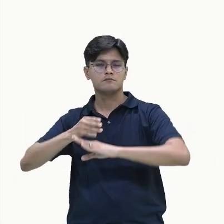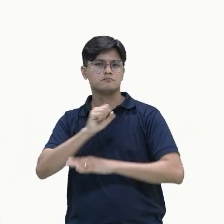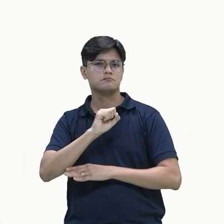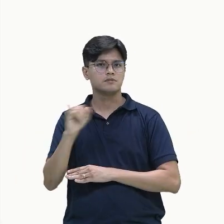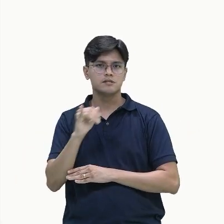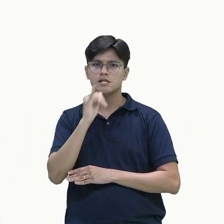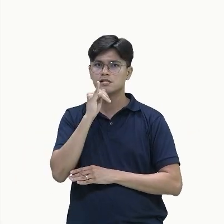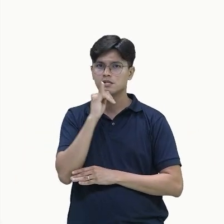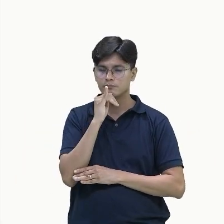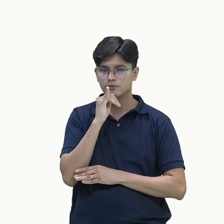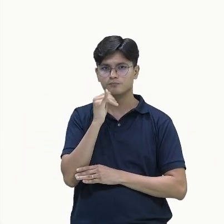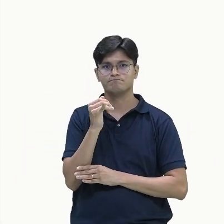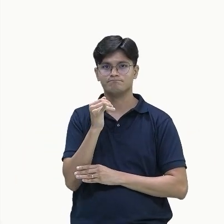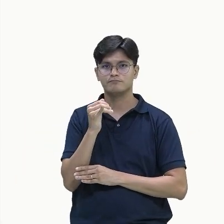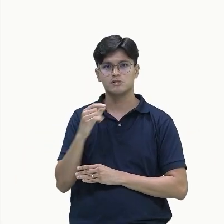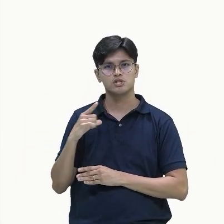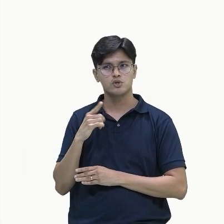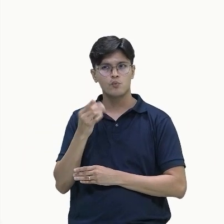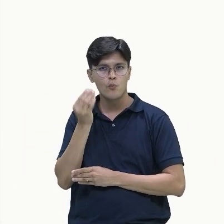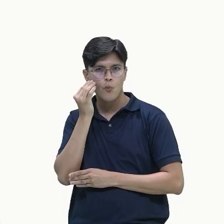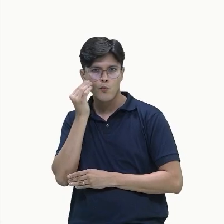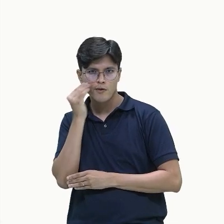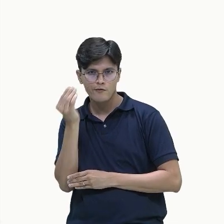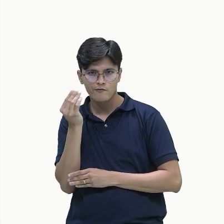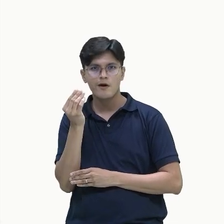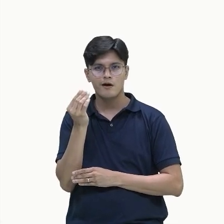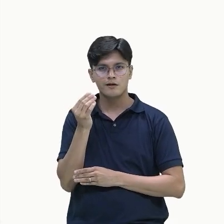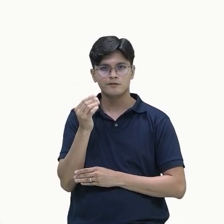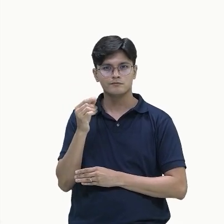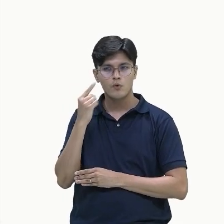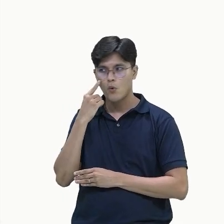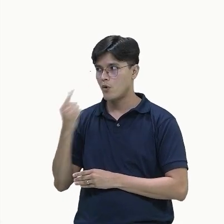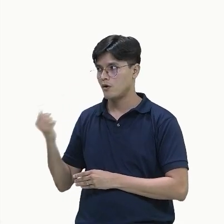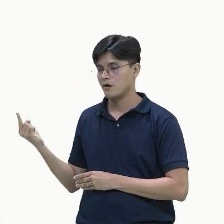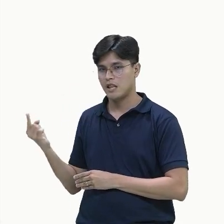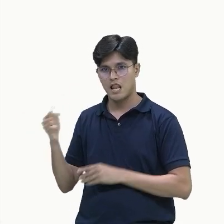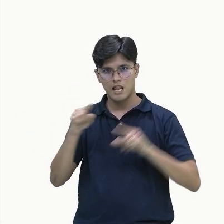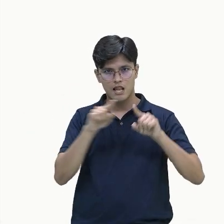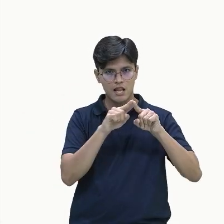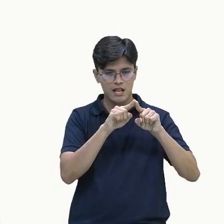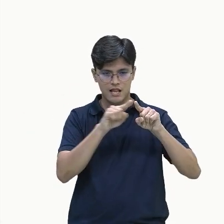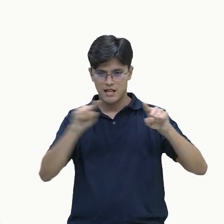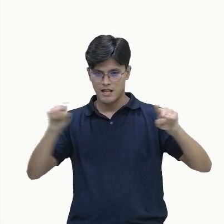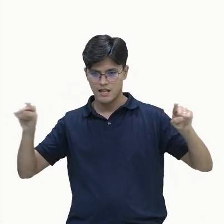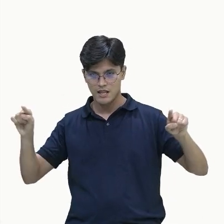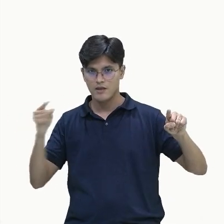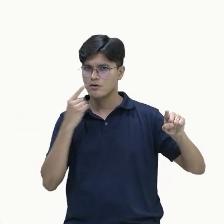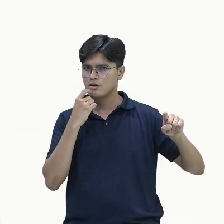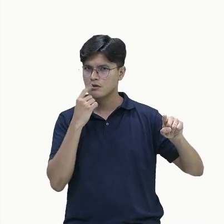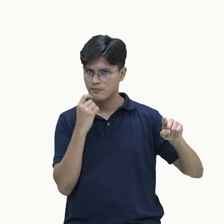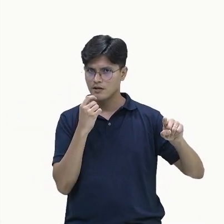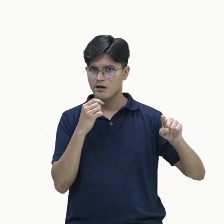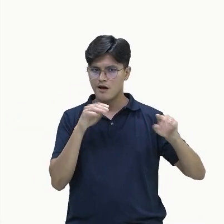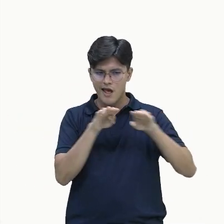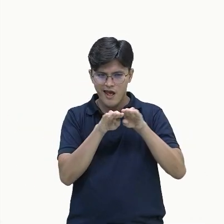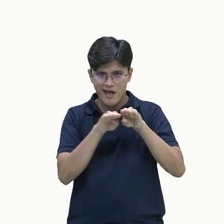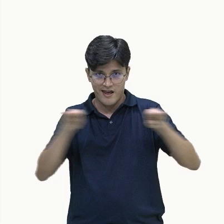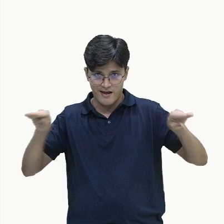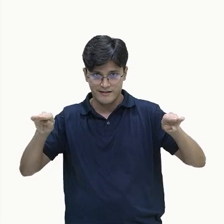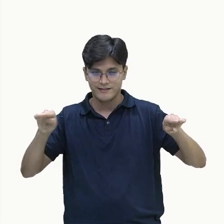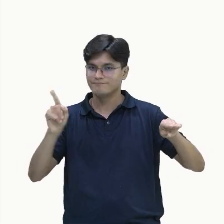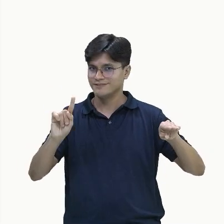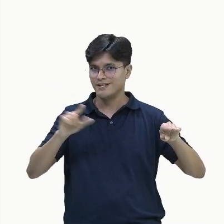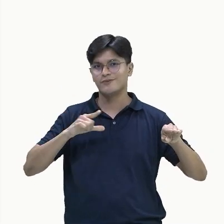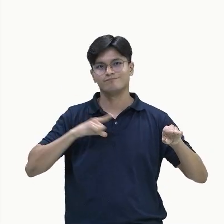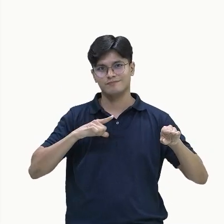Acaba tendo ali várias ondulações, tá? Então, a partir desse perfil que a gente vai